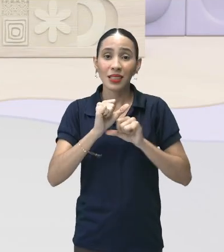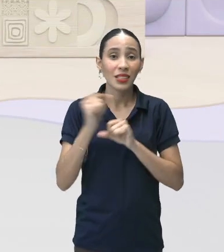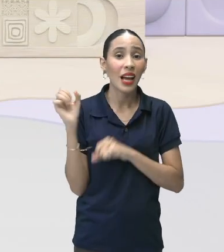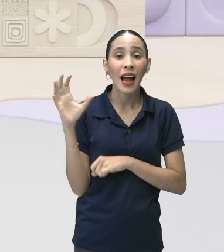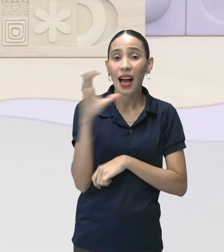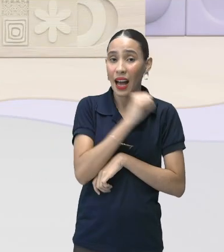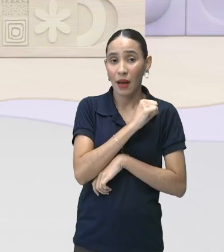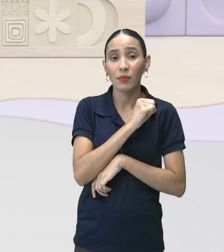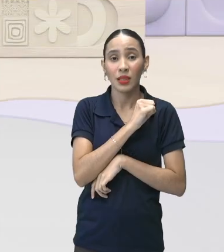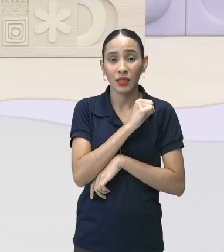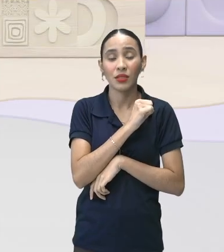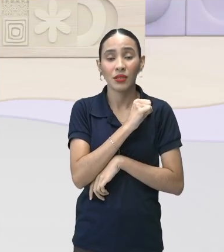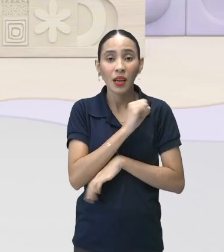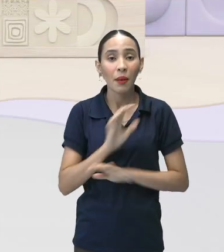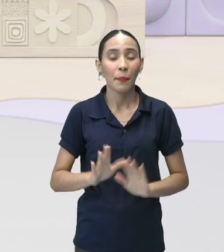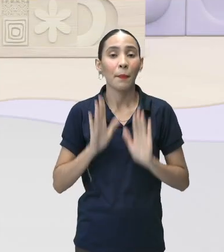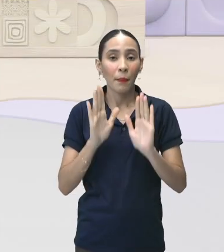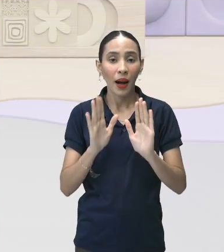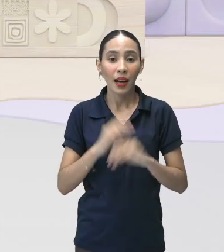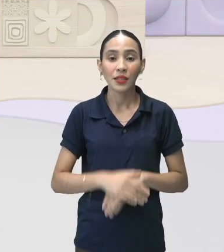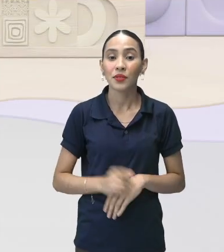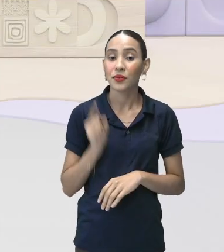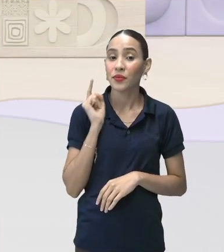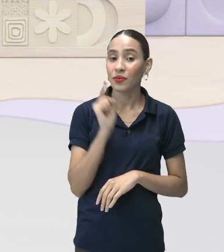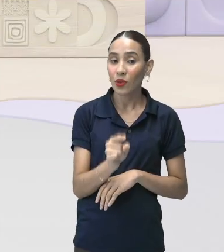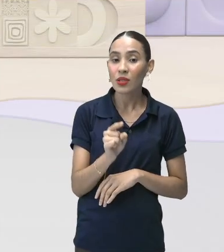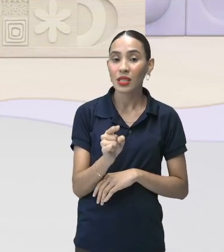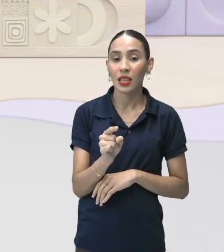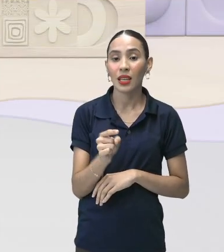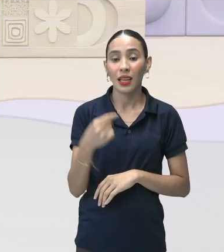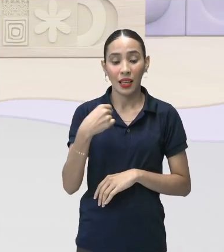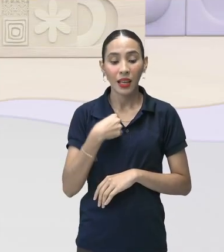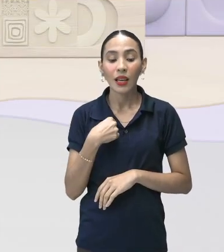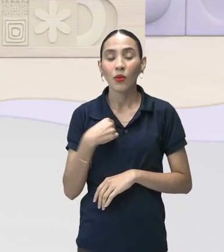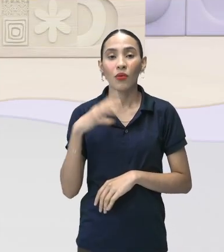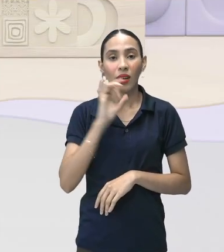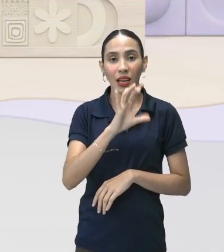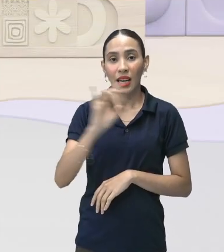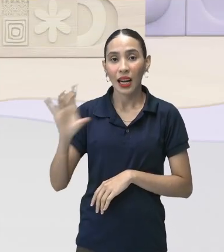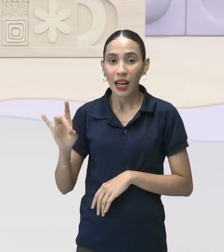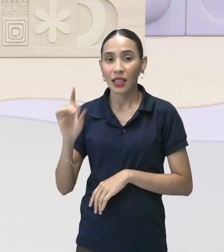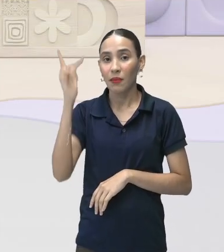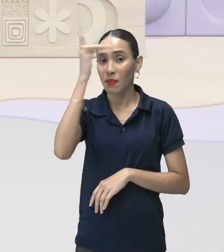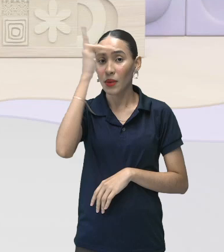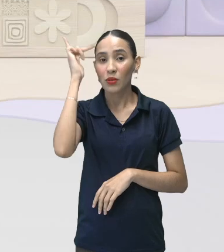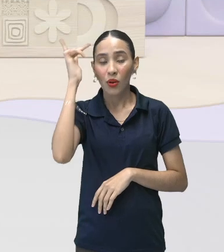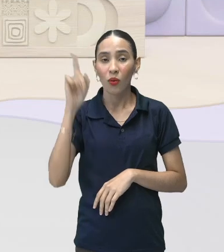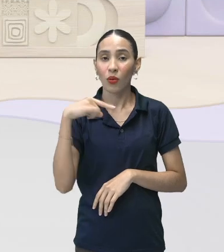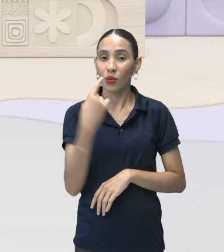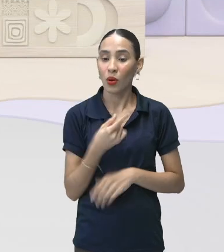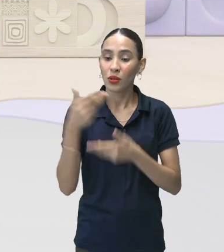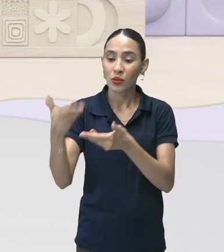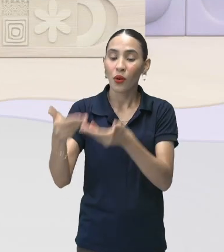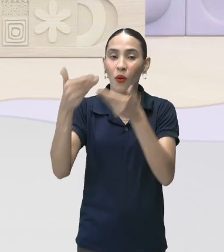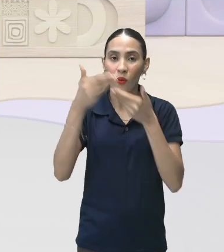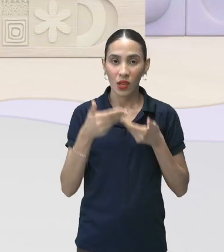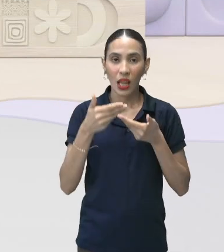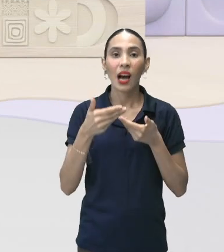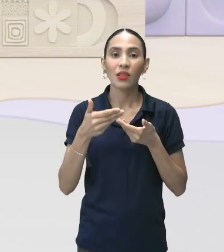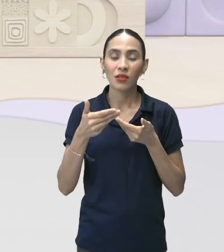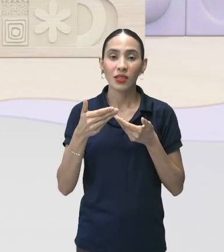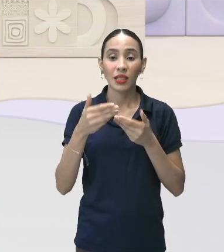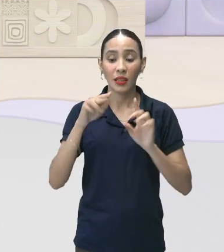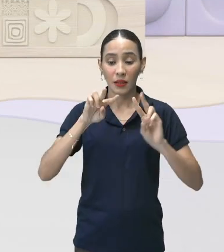inesperadas e adversidades. Mas você, eu, cada um de nós somos convidados